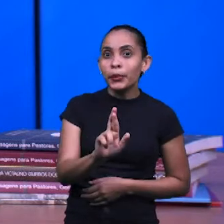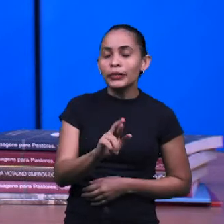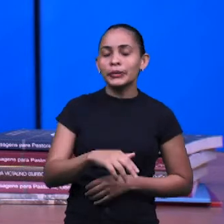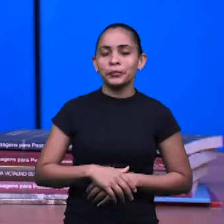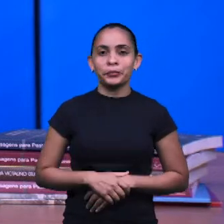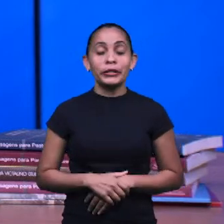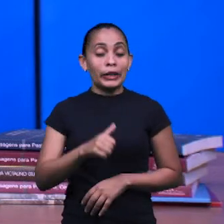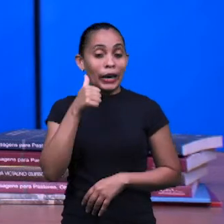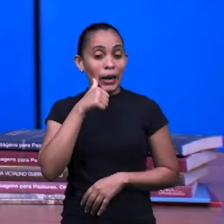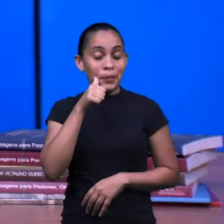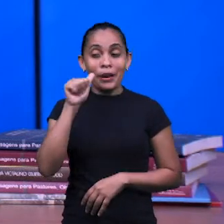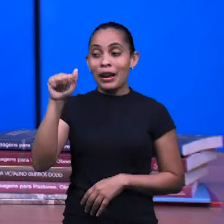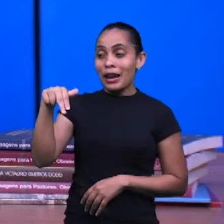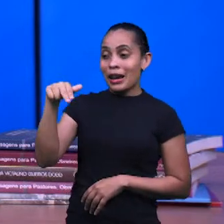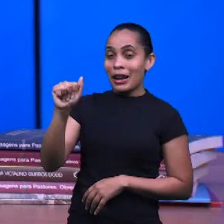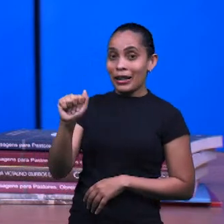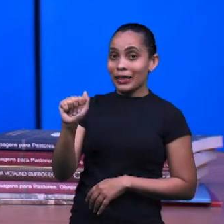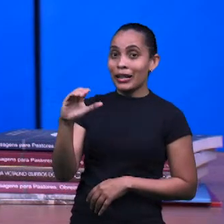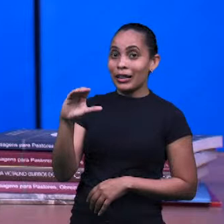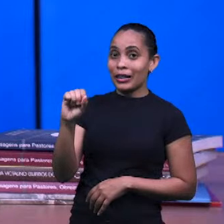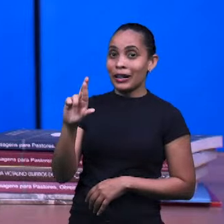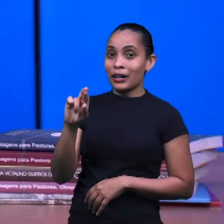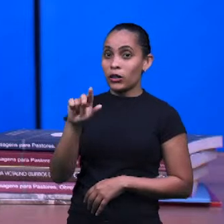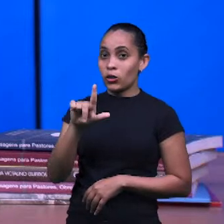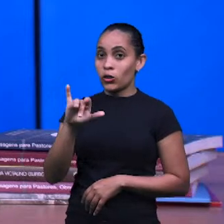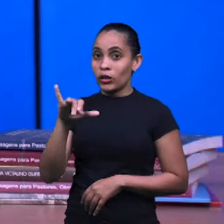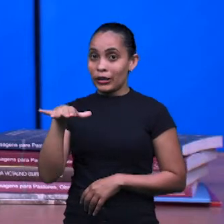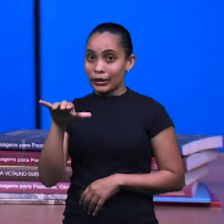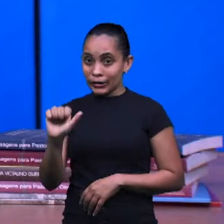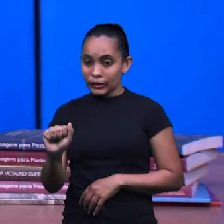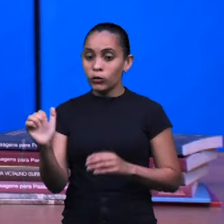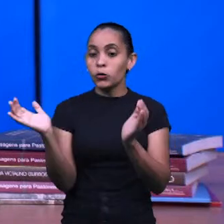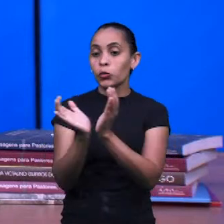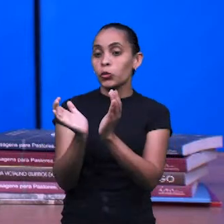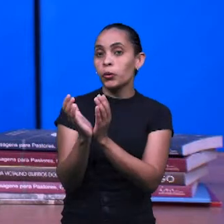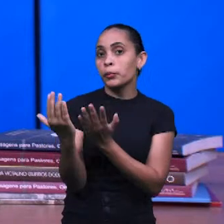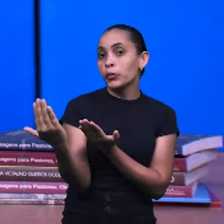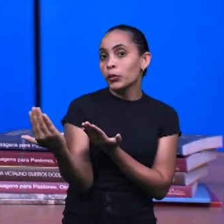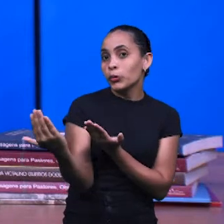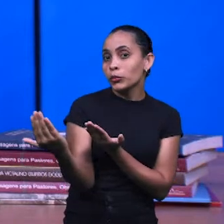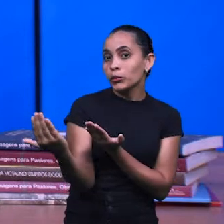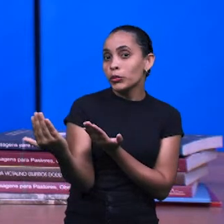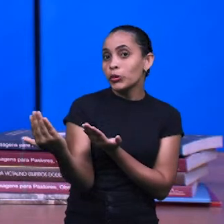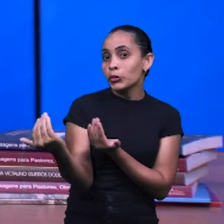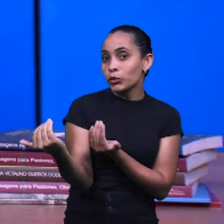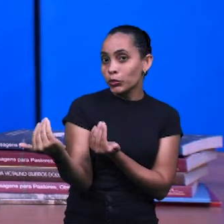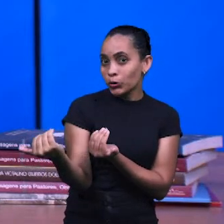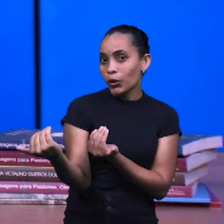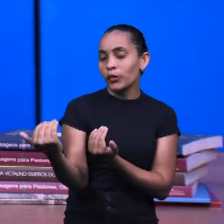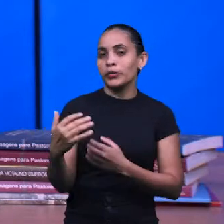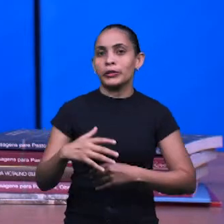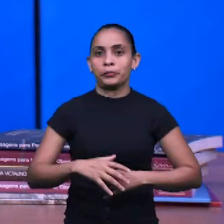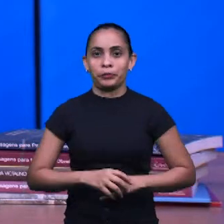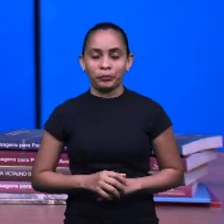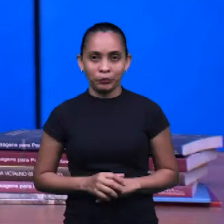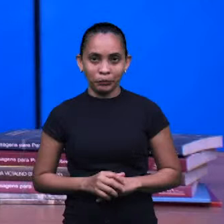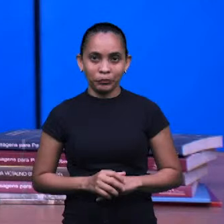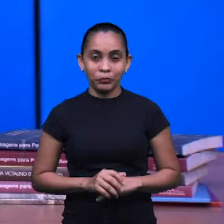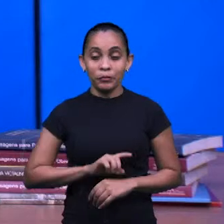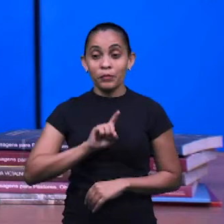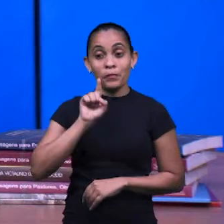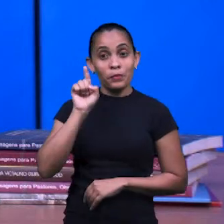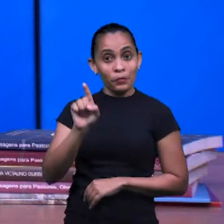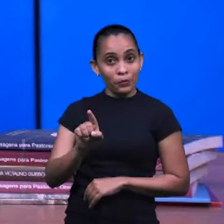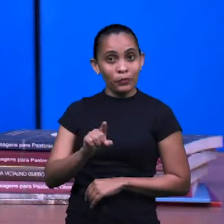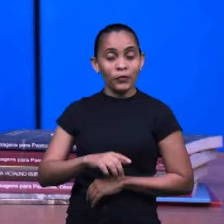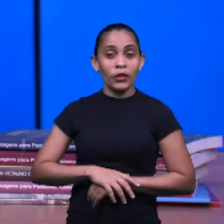irmã Ana Carolina. A irmã Ana Carolina, ela pertence ao grupo de jovens da cidade ocidental, que